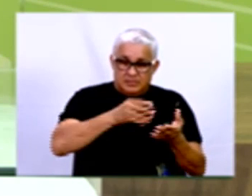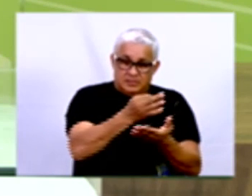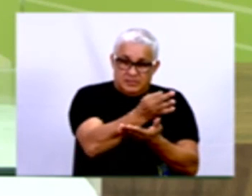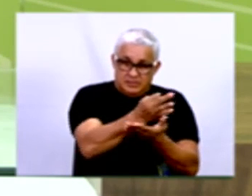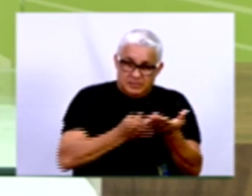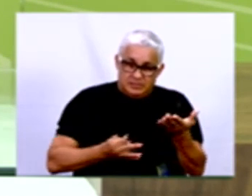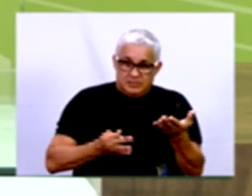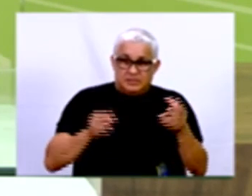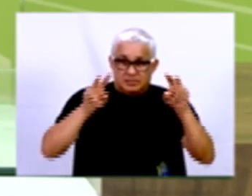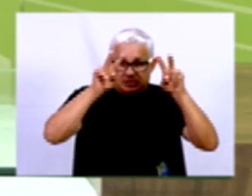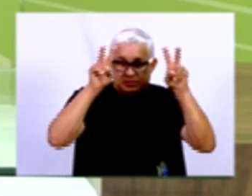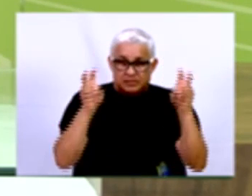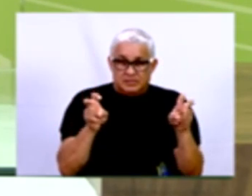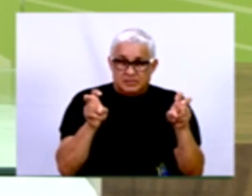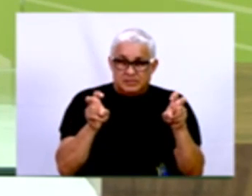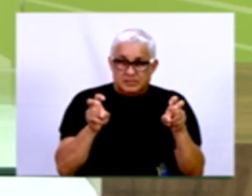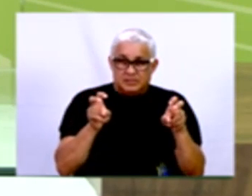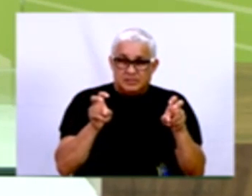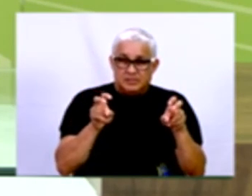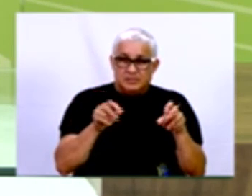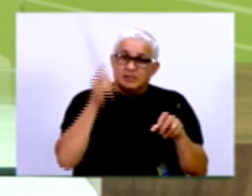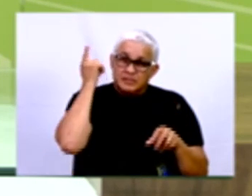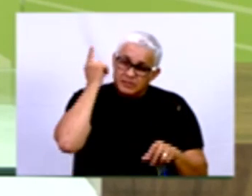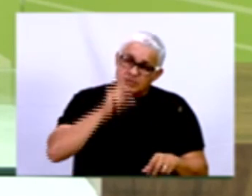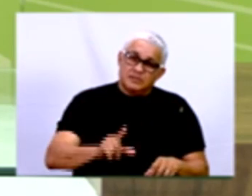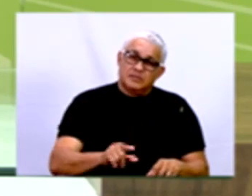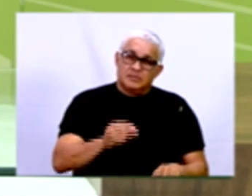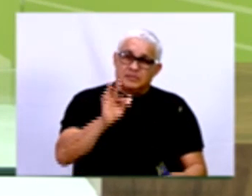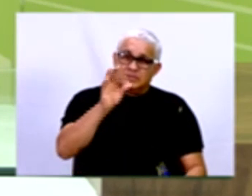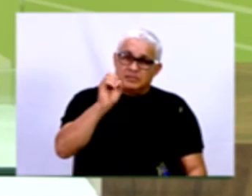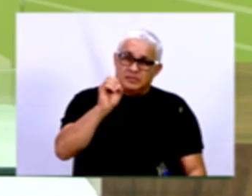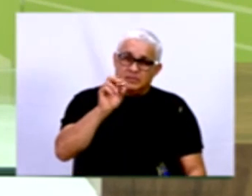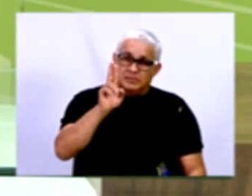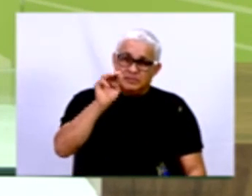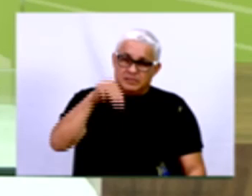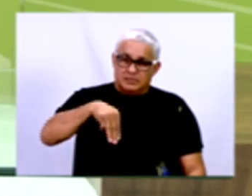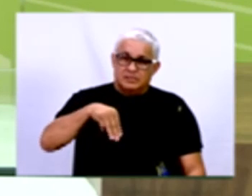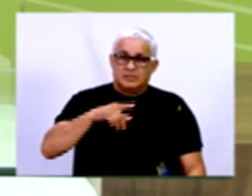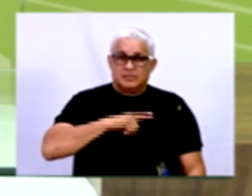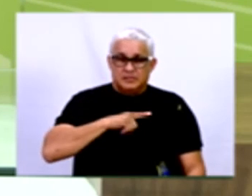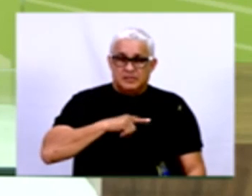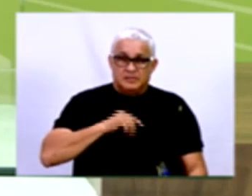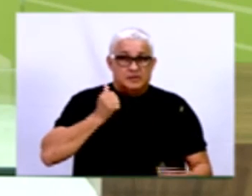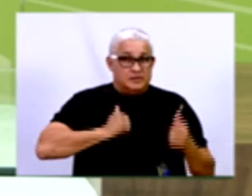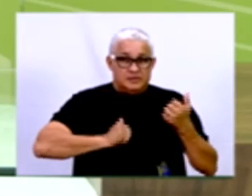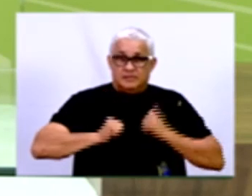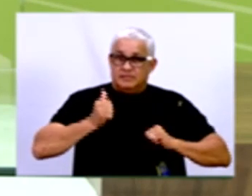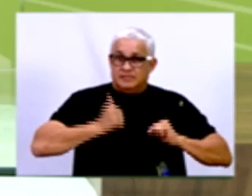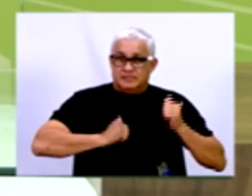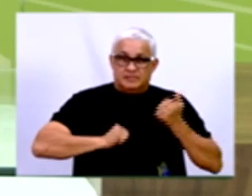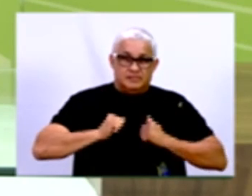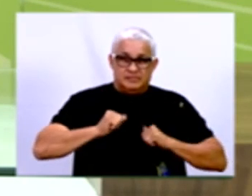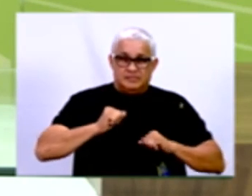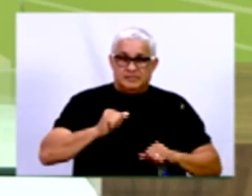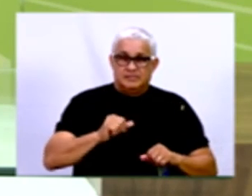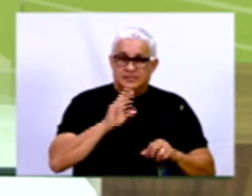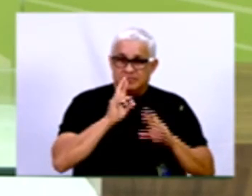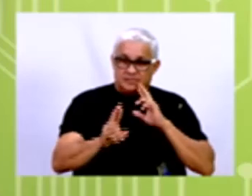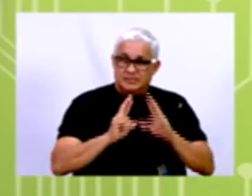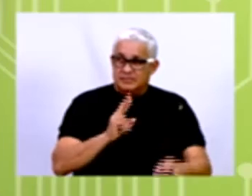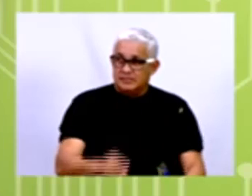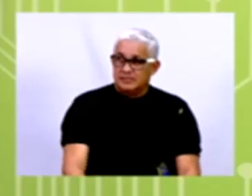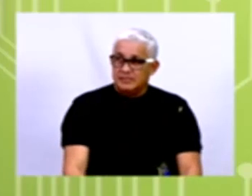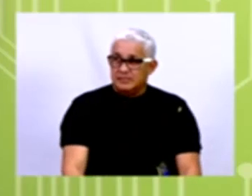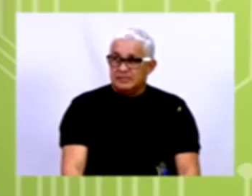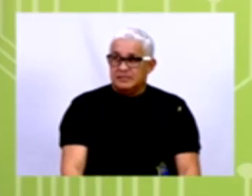sobre essa temática. Esperamos que vocês consigam realizar um fórum, que a gente está aí com muita expectativa sobre eles, né, professor?